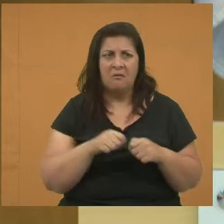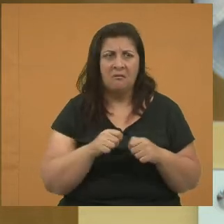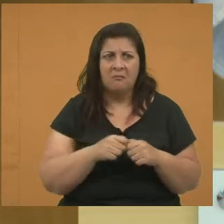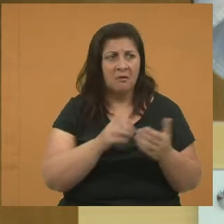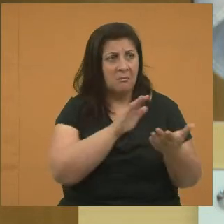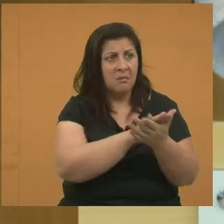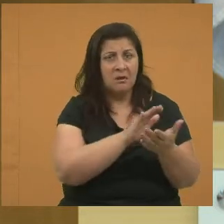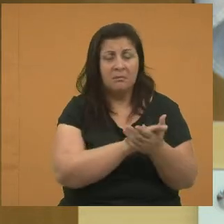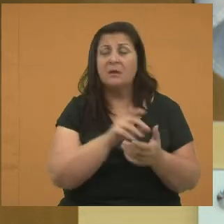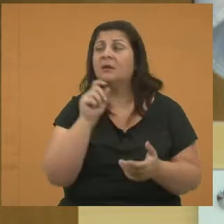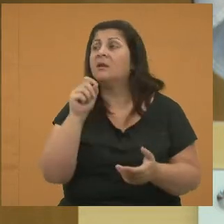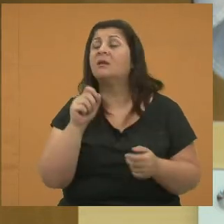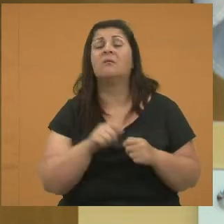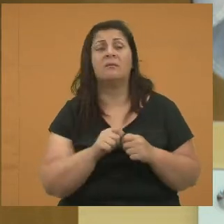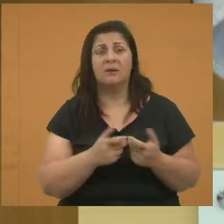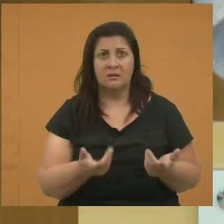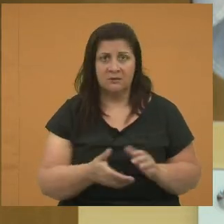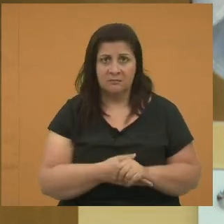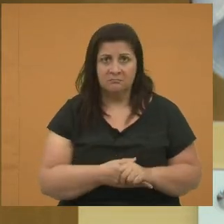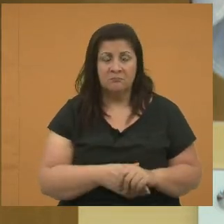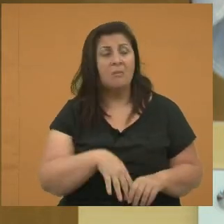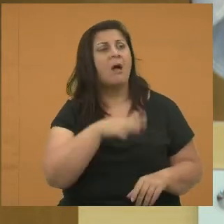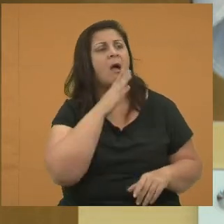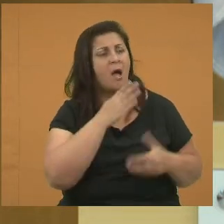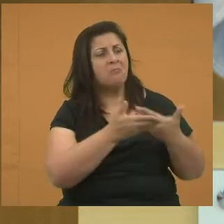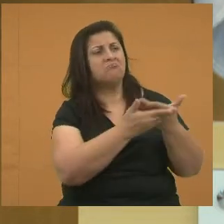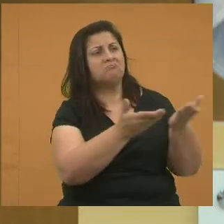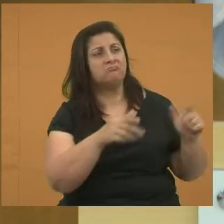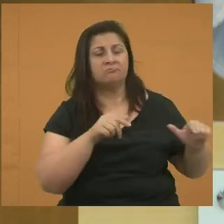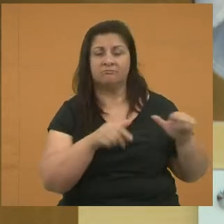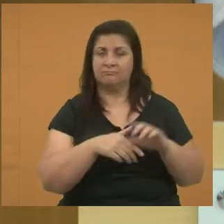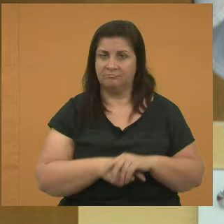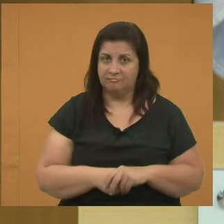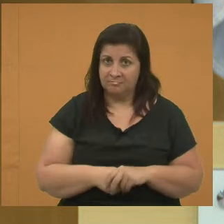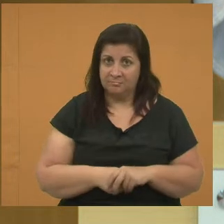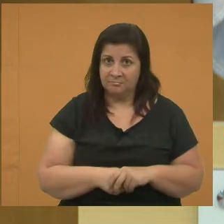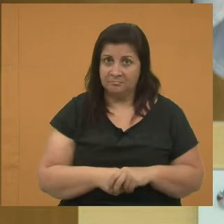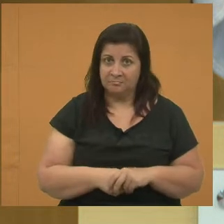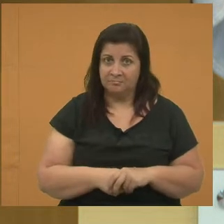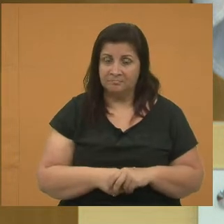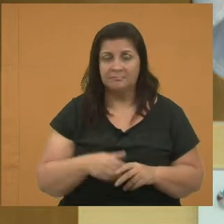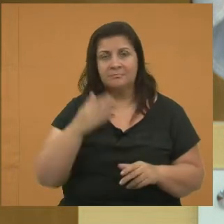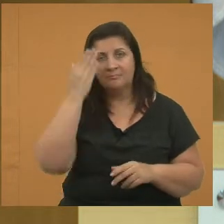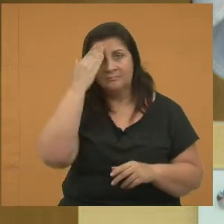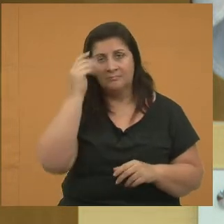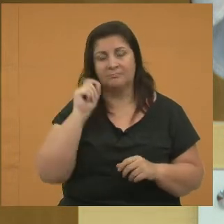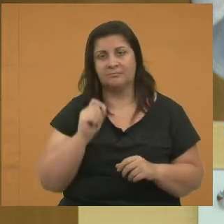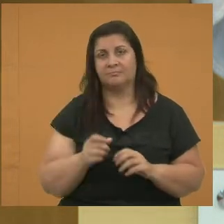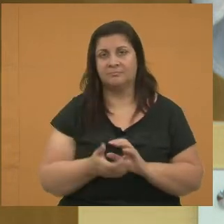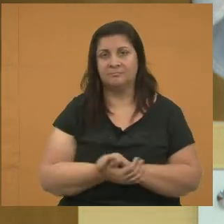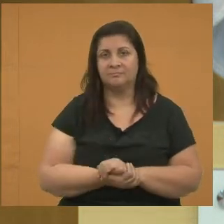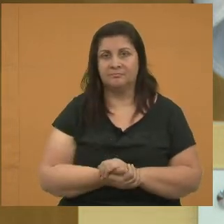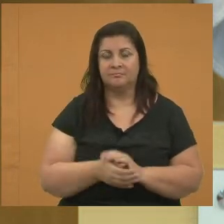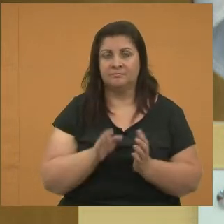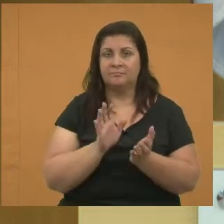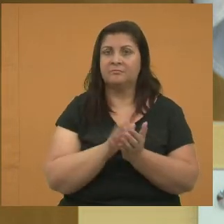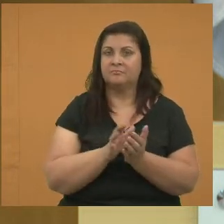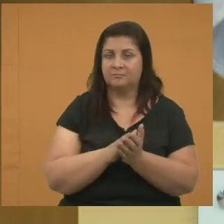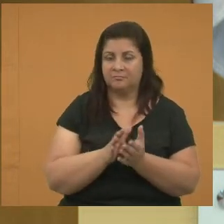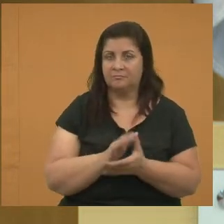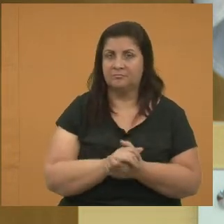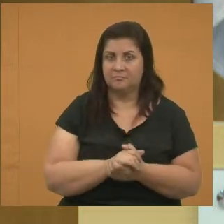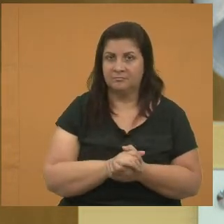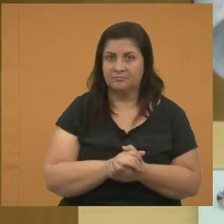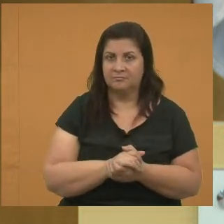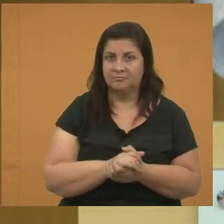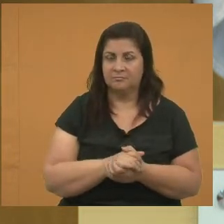irá fazer essa homenagem? Quem irá reconhecer o trabalho de todos vocês? Vocês sabem que Jacareí hoje é